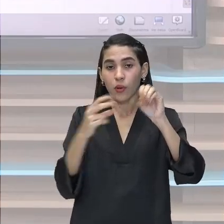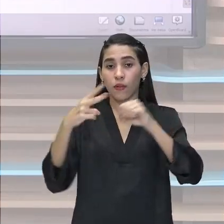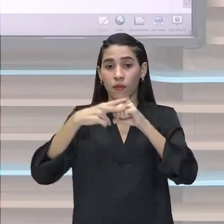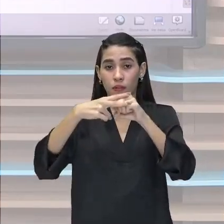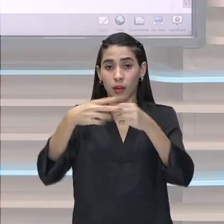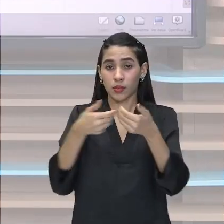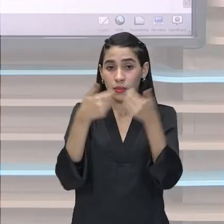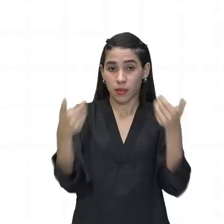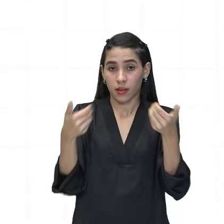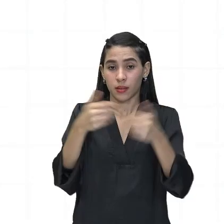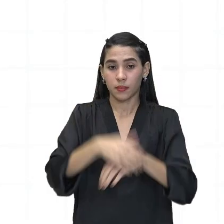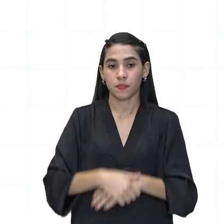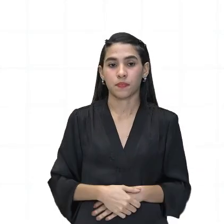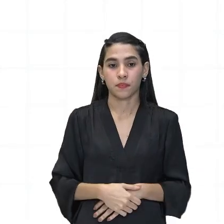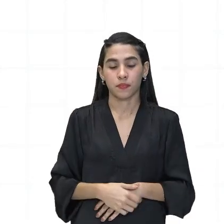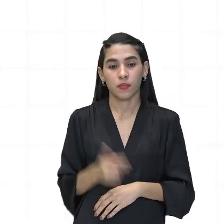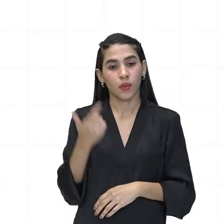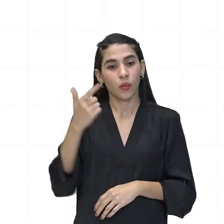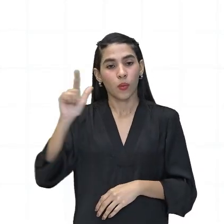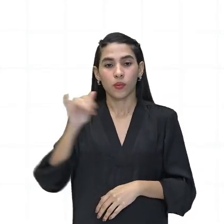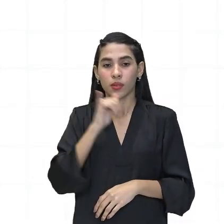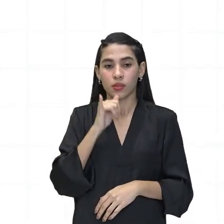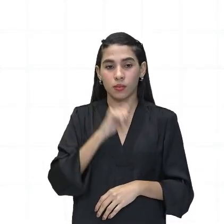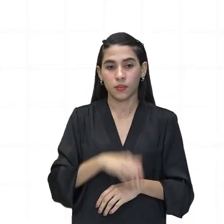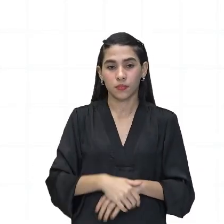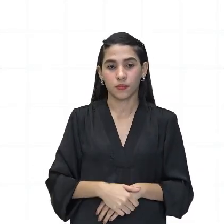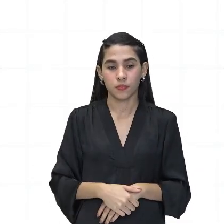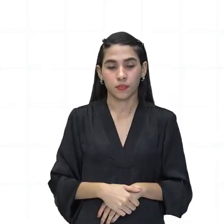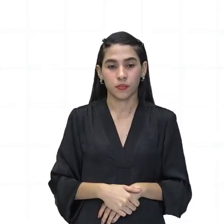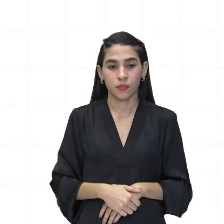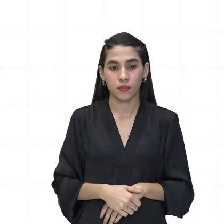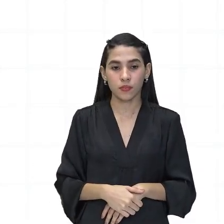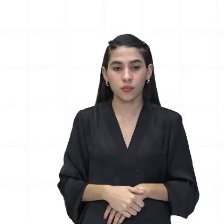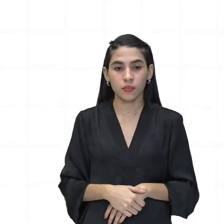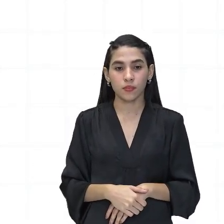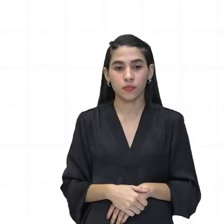bem, então vamos lá continuar. Olha só,